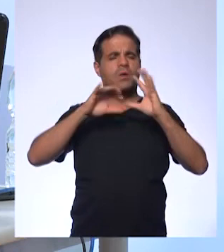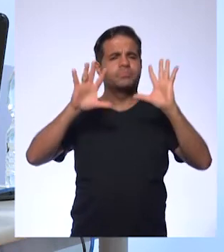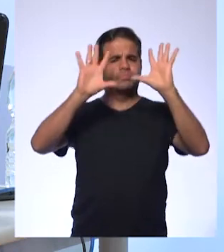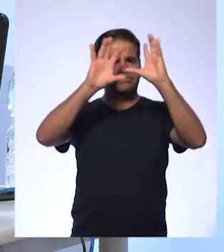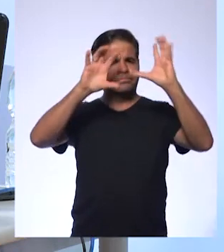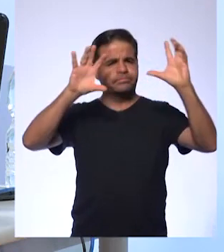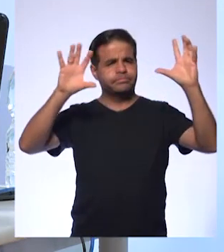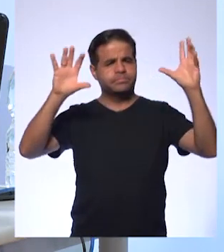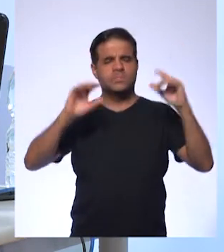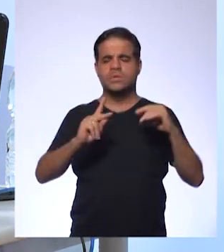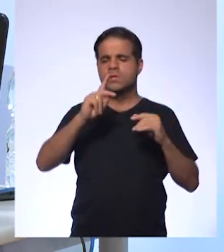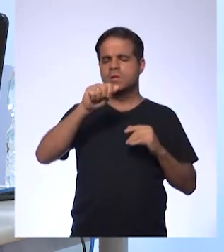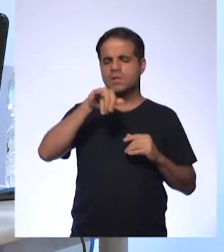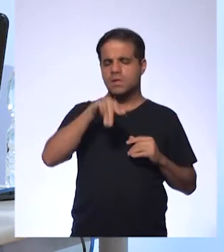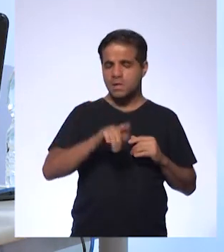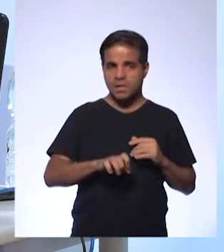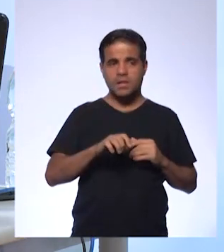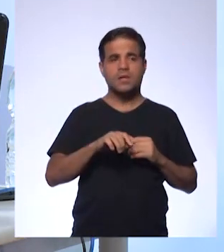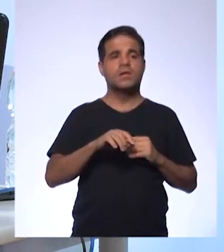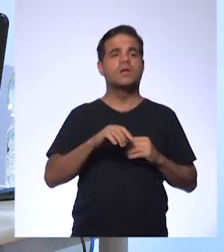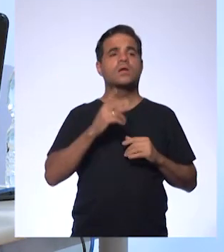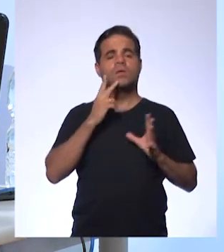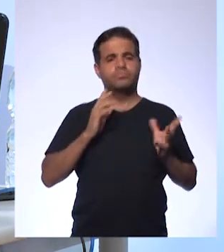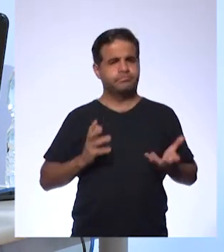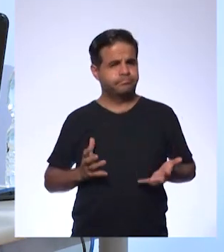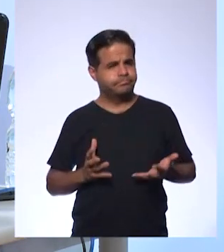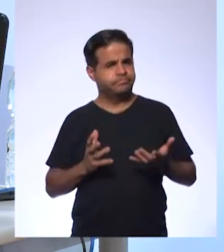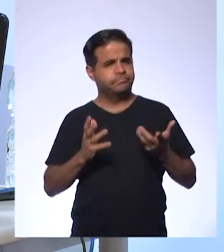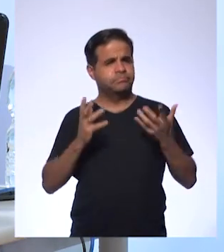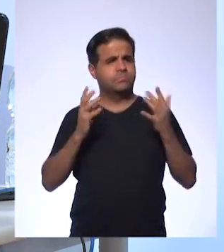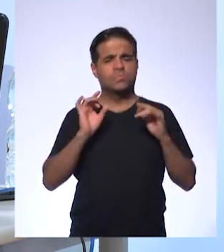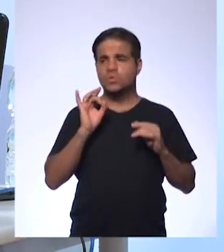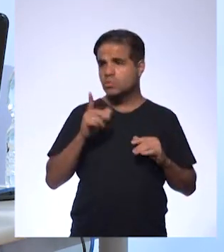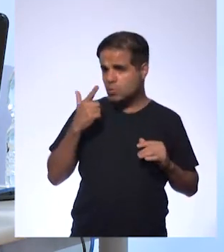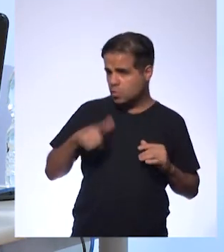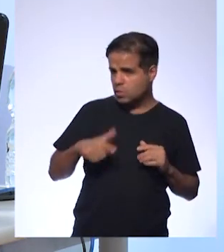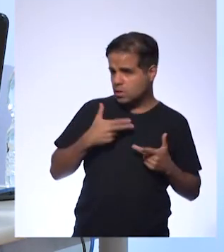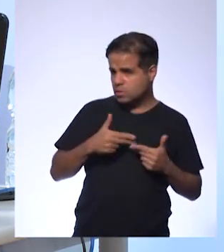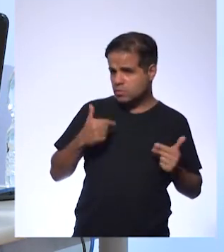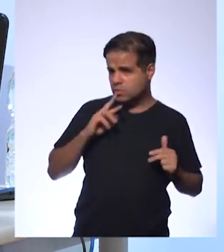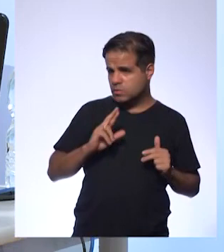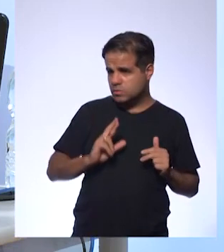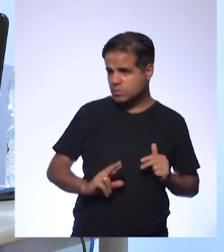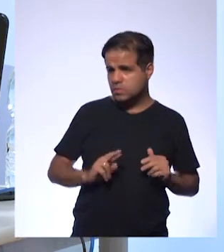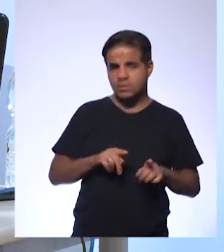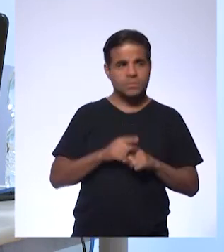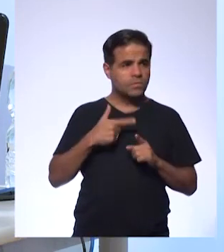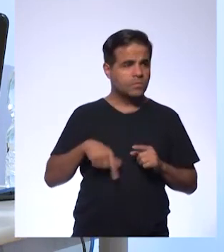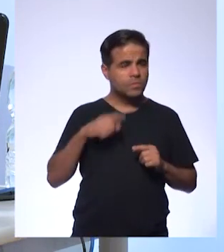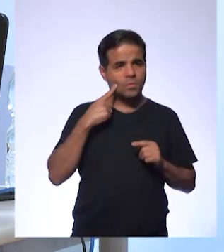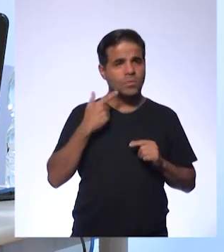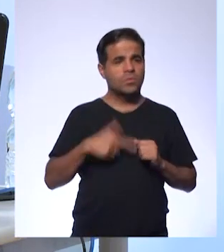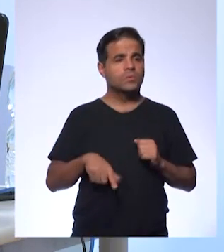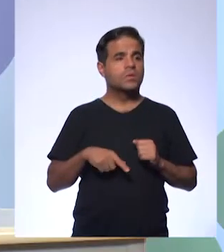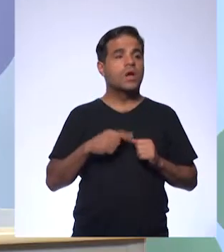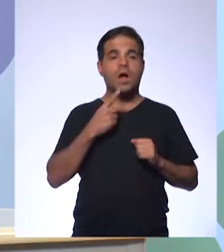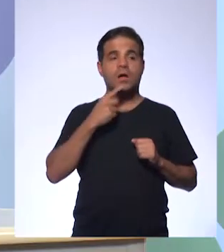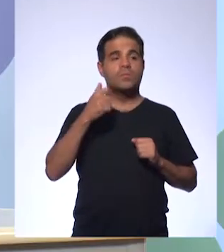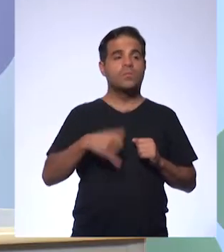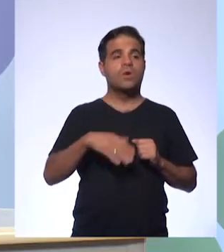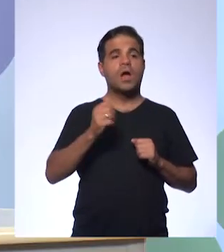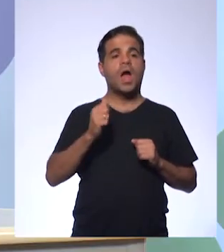O Kaique. A poluição vem aumentando. Só a poluição ou tem outros fatores? Aí você conseguiu ver outros fatores? Aqui a Amanda